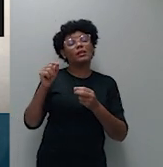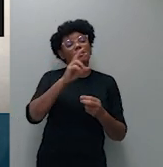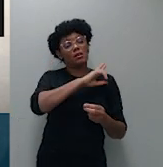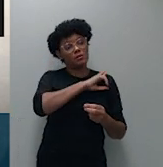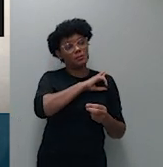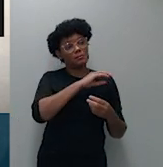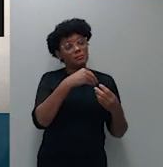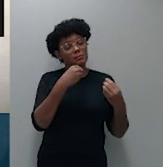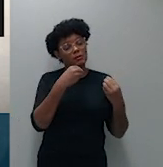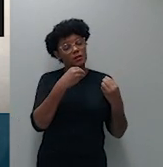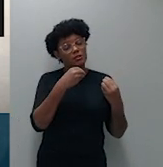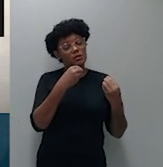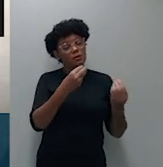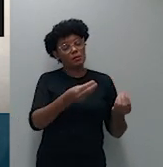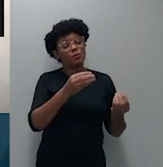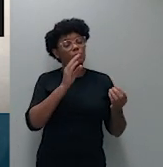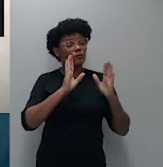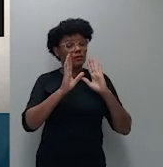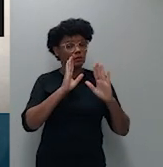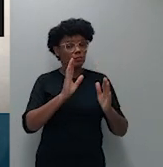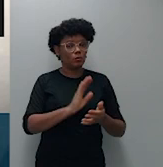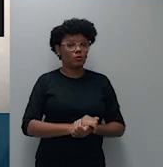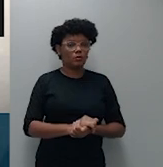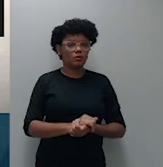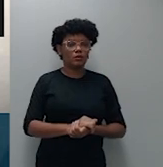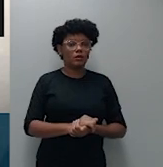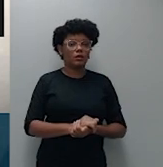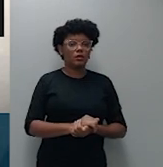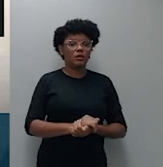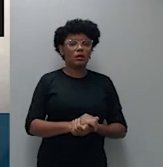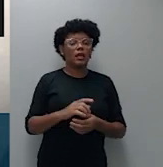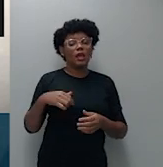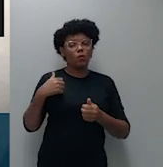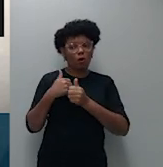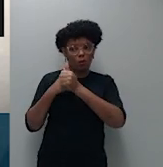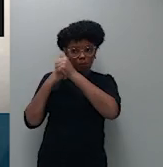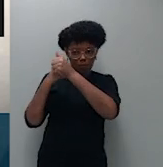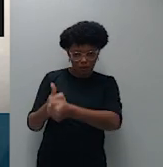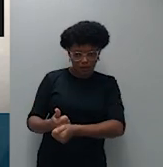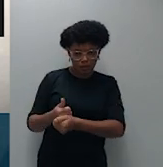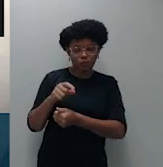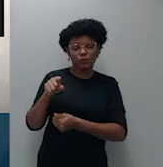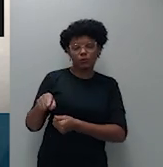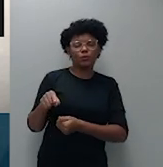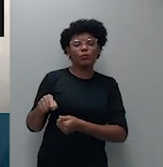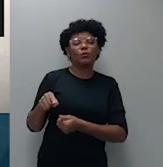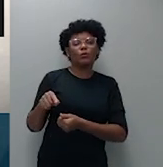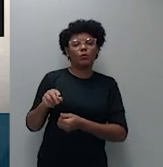o provedor de internet eu estou acompanhando o do